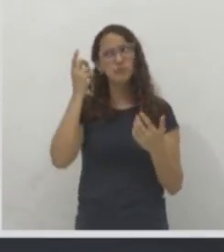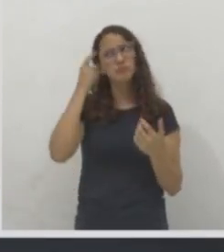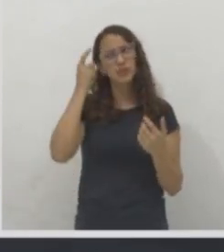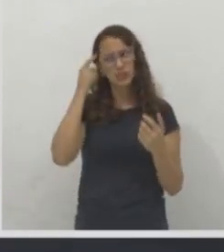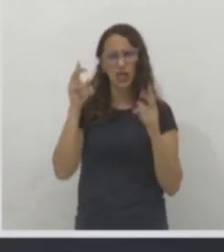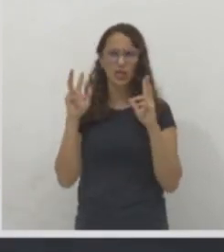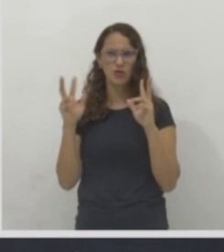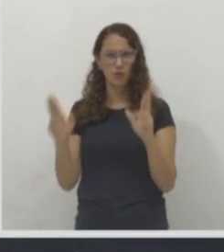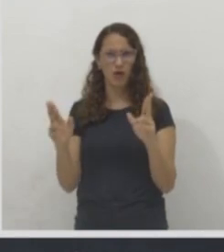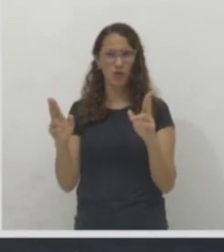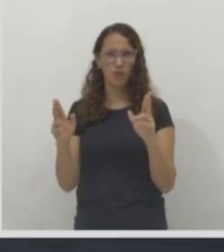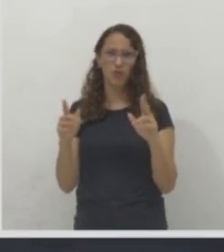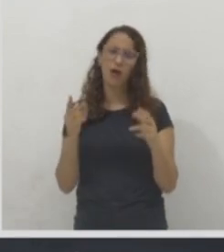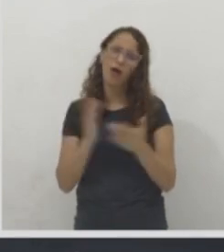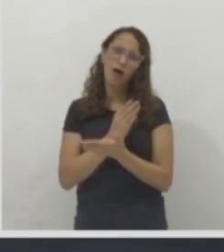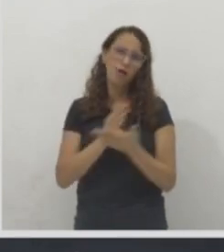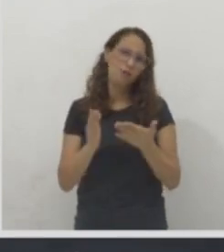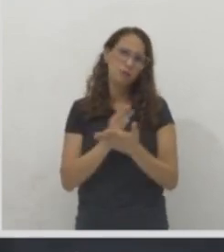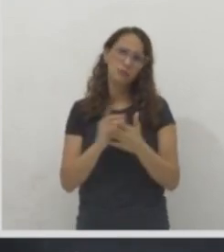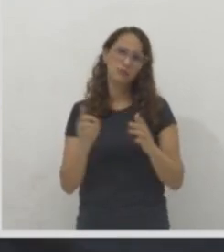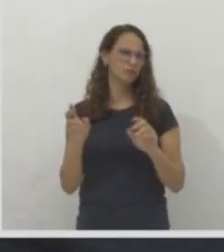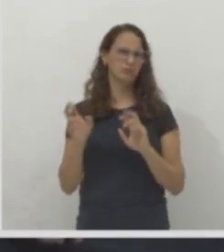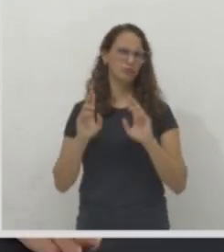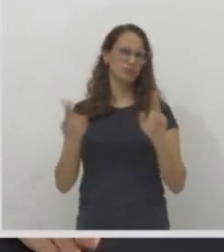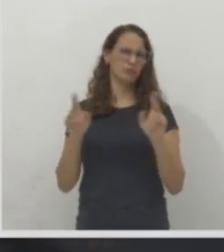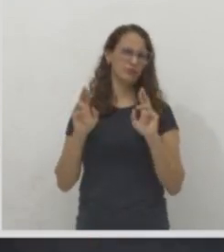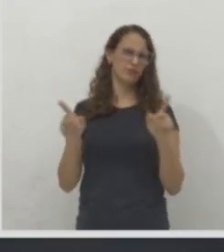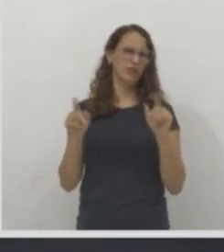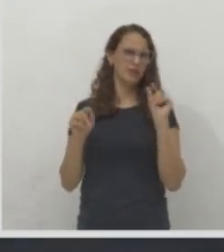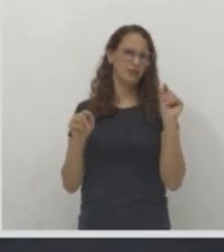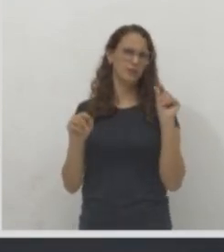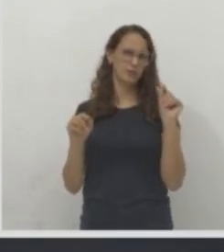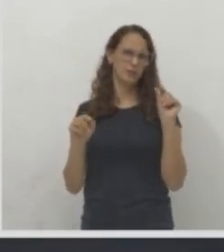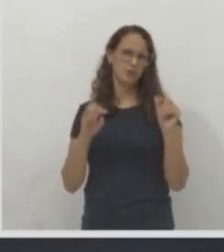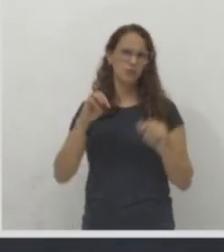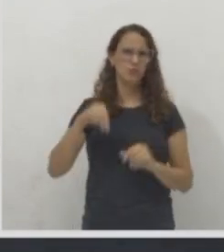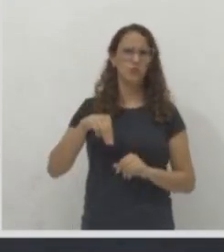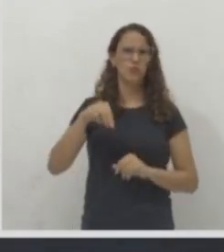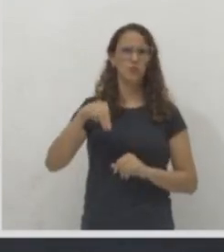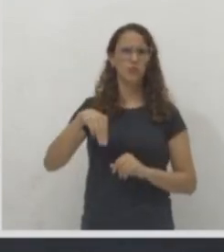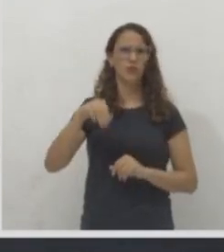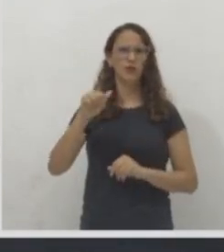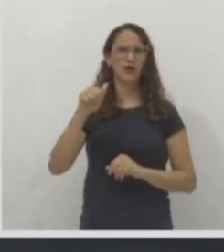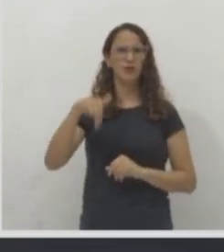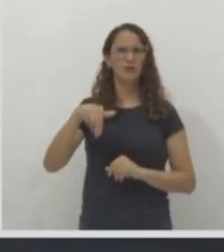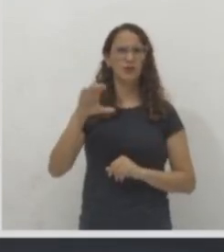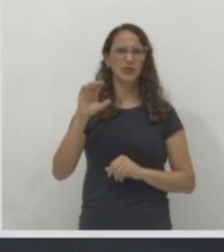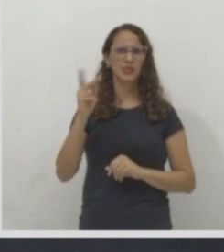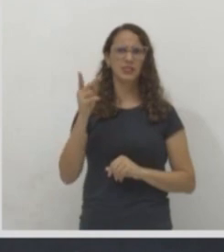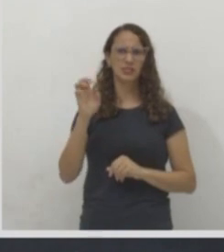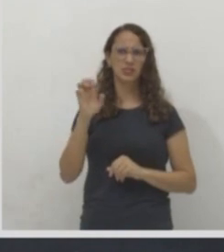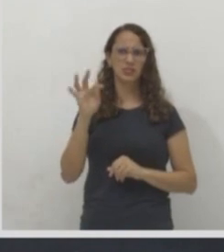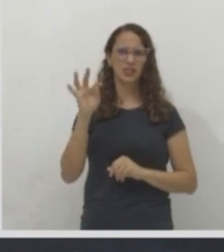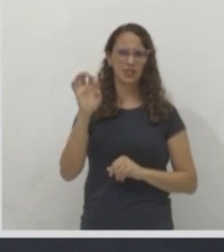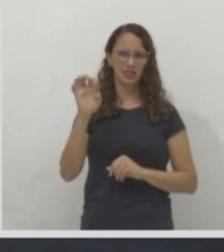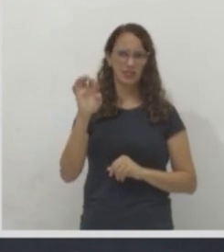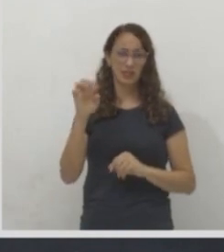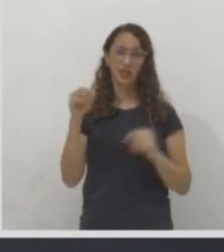que a manchete ela é um pouco diferente porque ela tem um teor